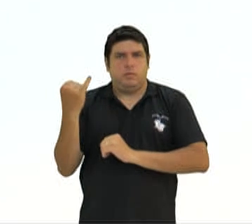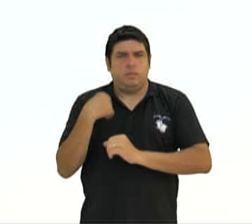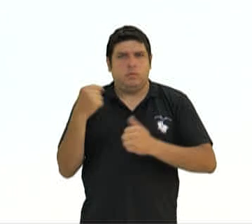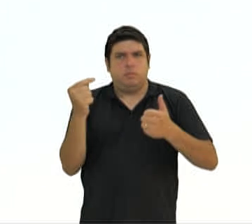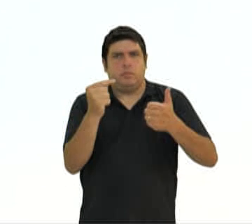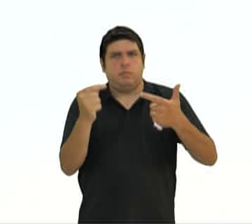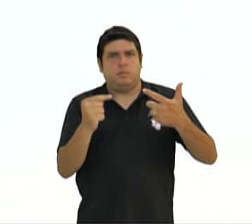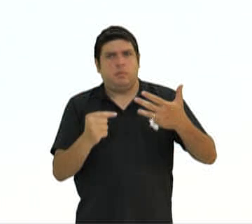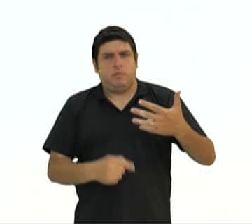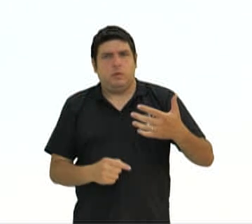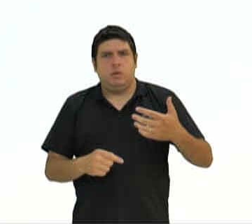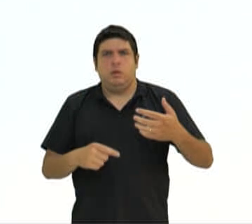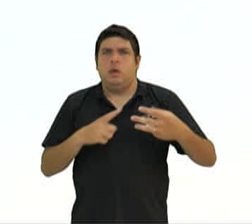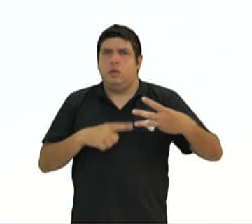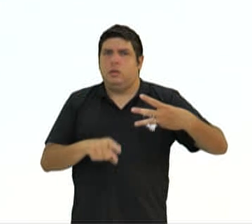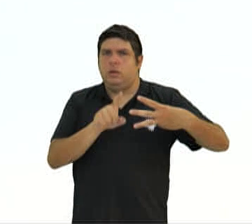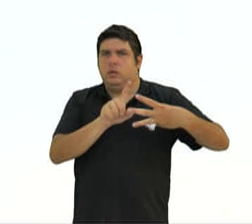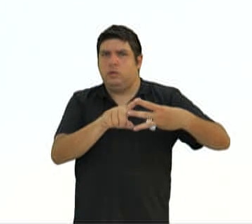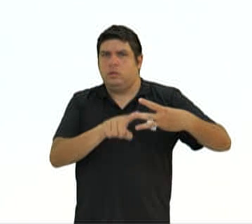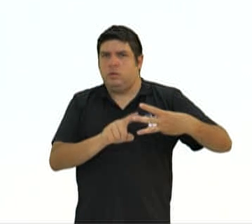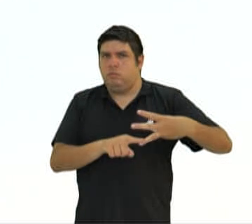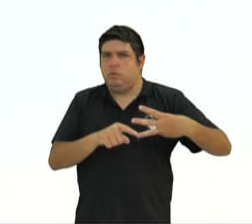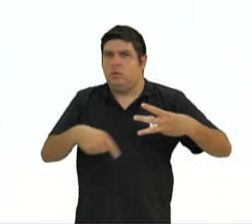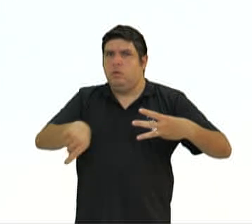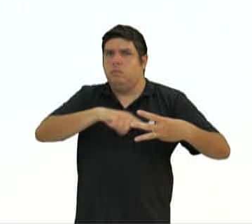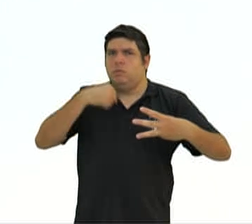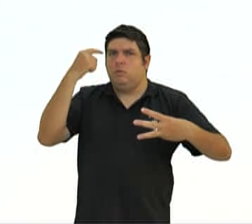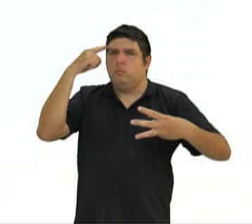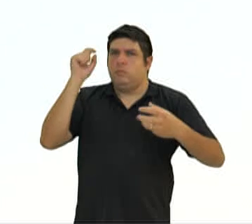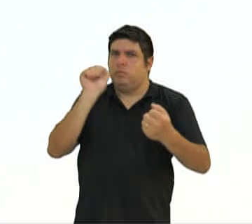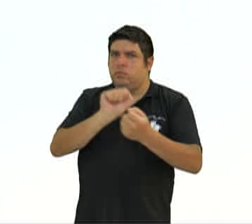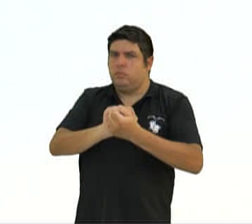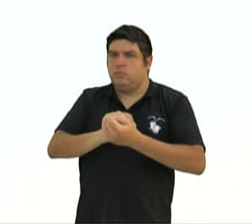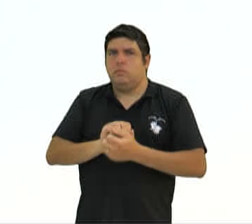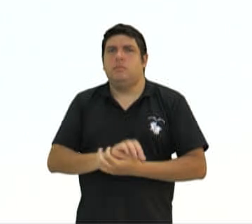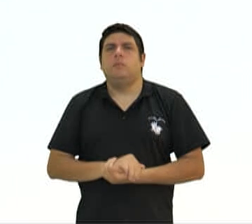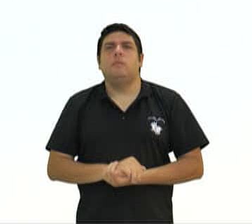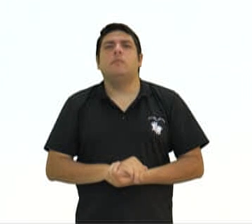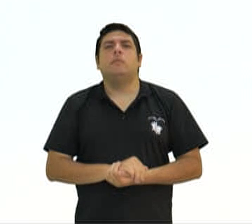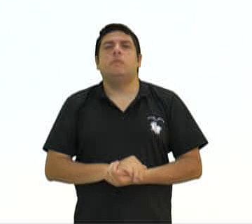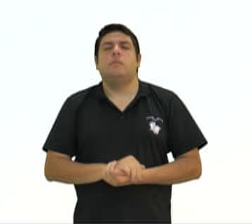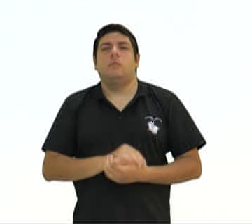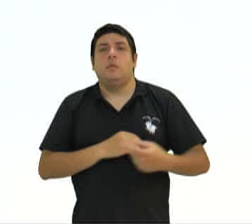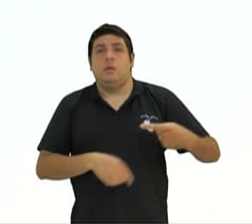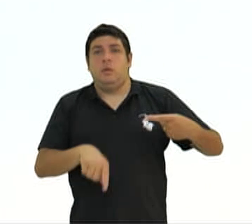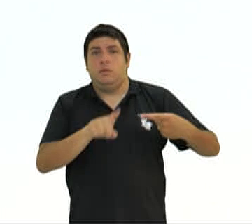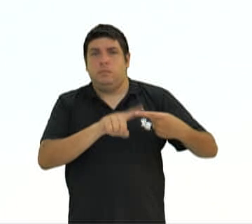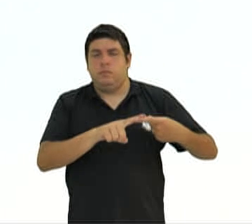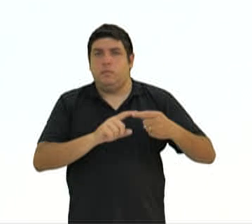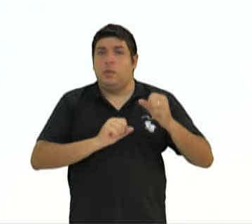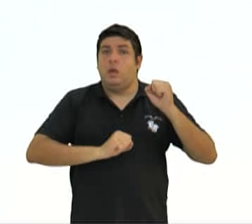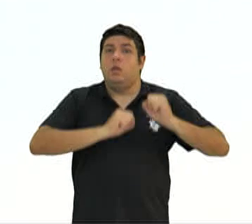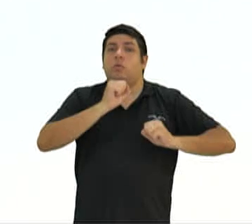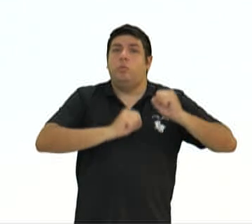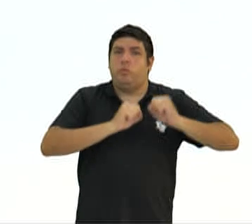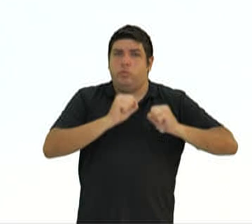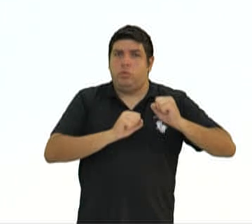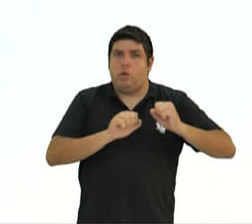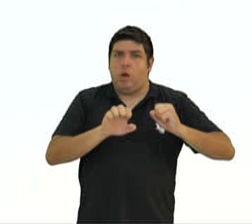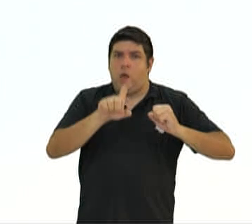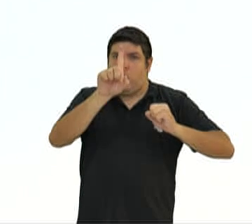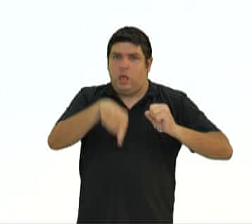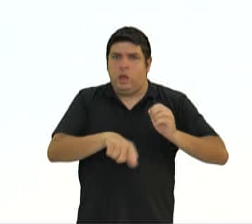eu relacionei 3 para a gente pensar junto ali a respeito, certo? A industrialização foi tardia, ou seja,